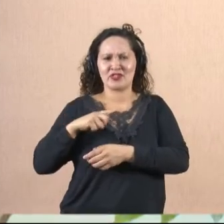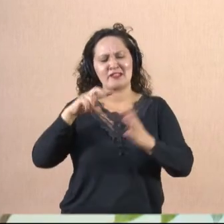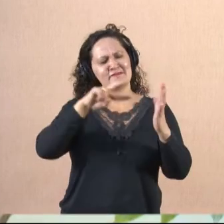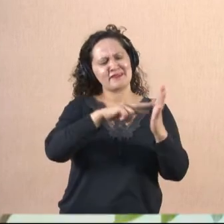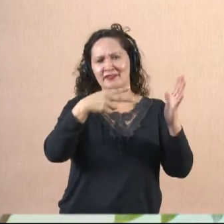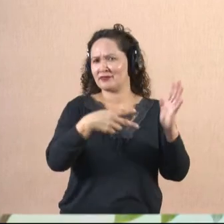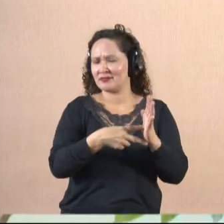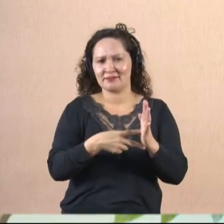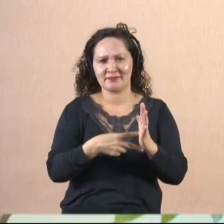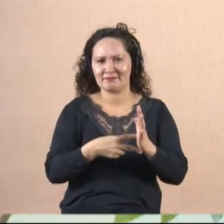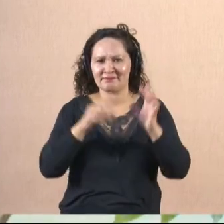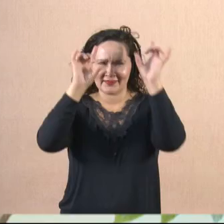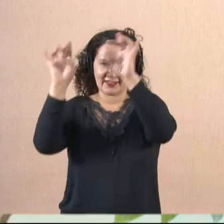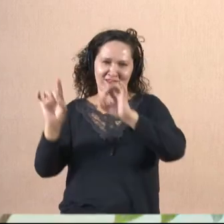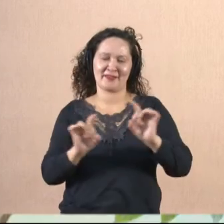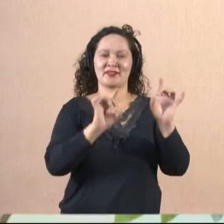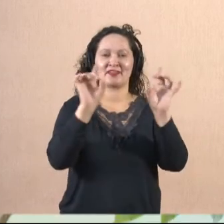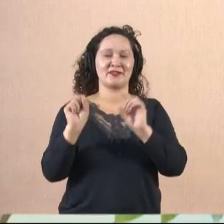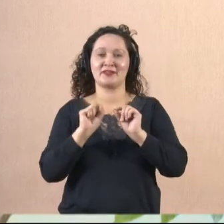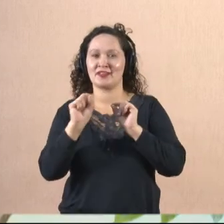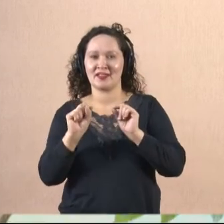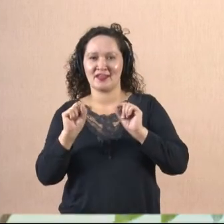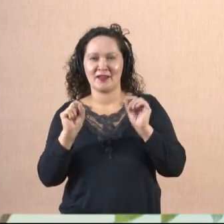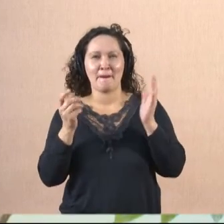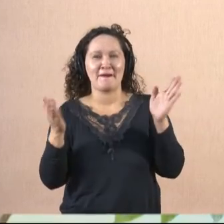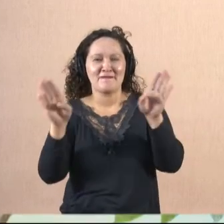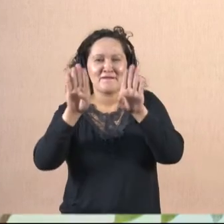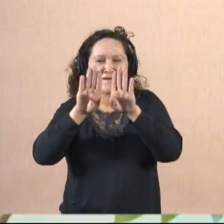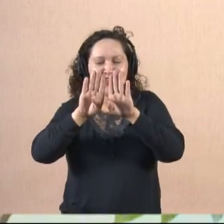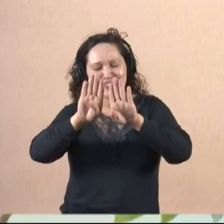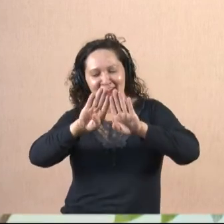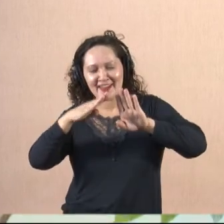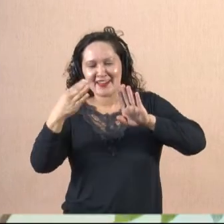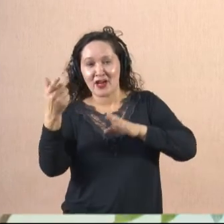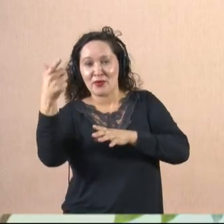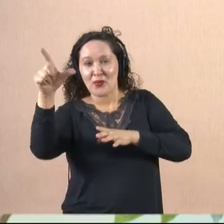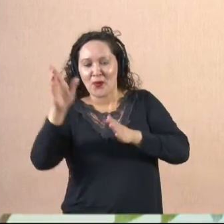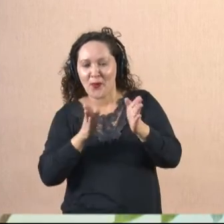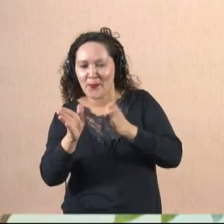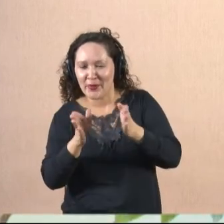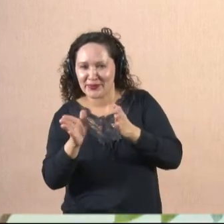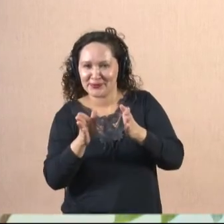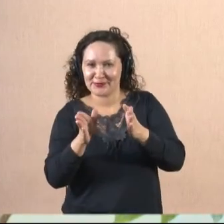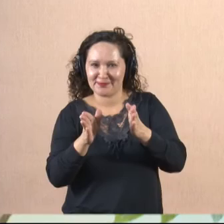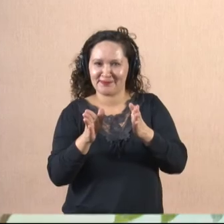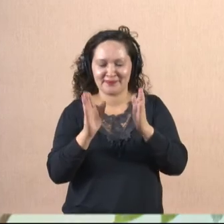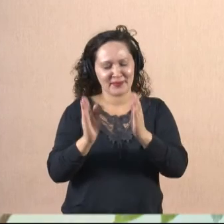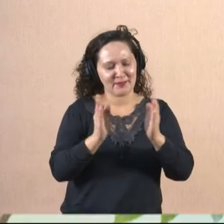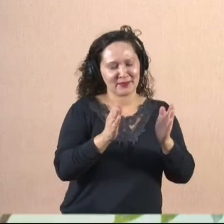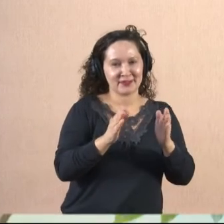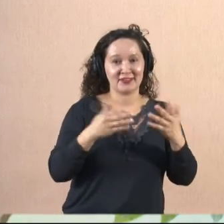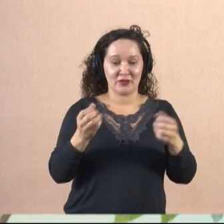tem um significado especial que é fecha e reabre outro ciclo então